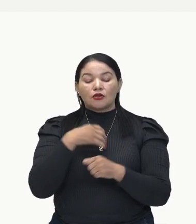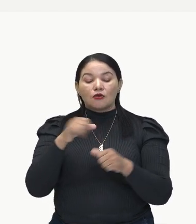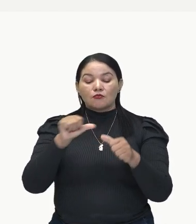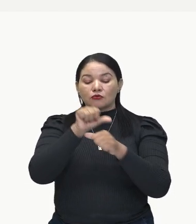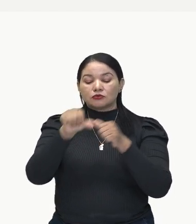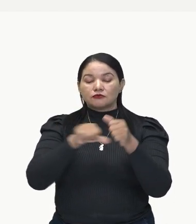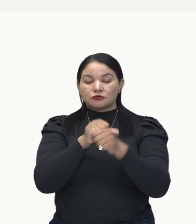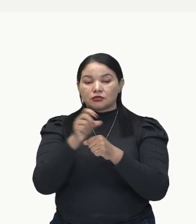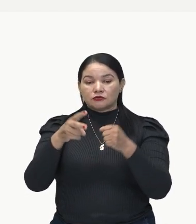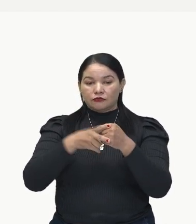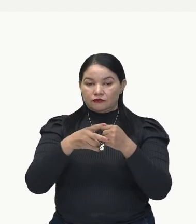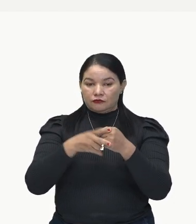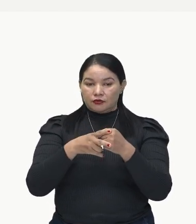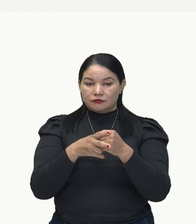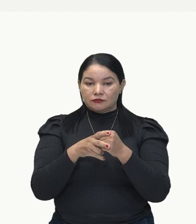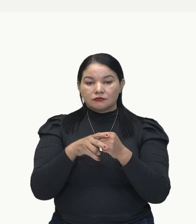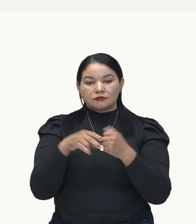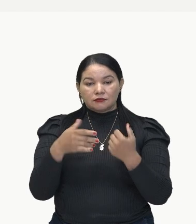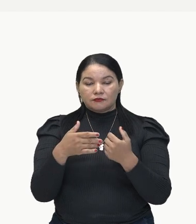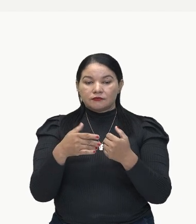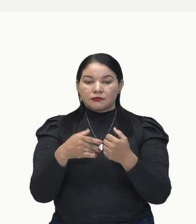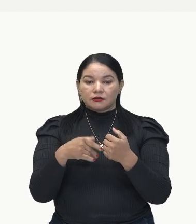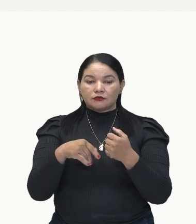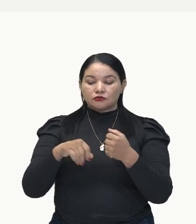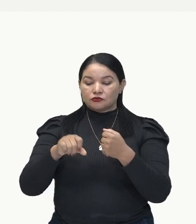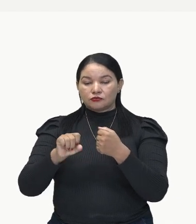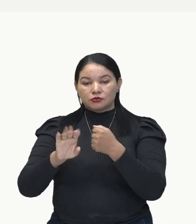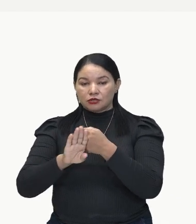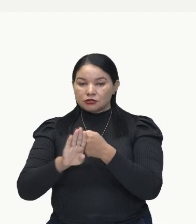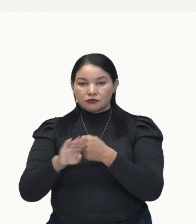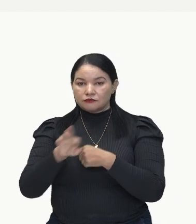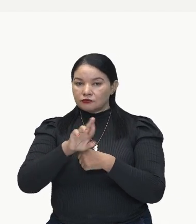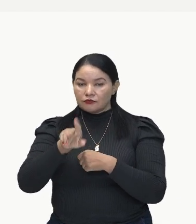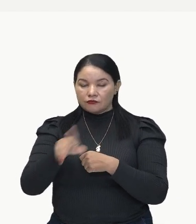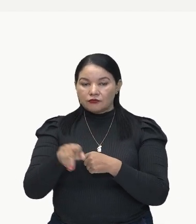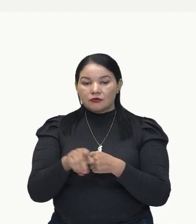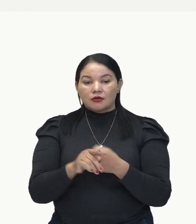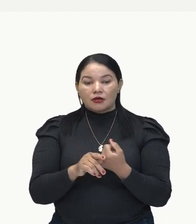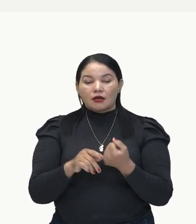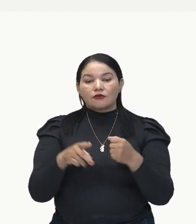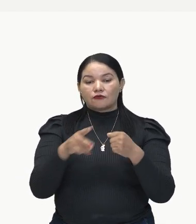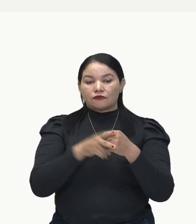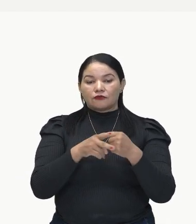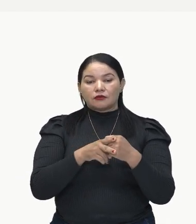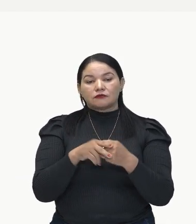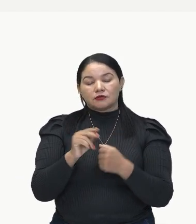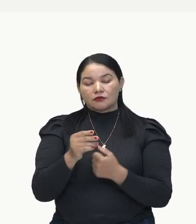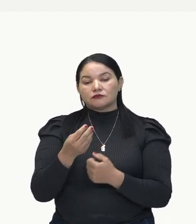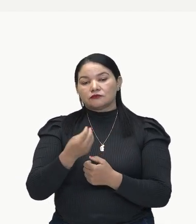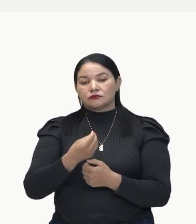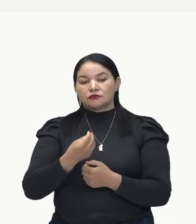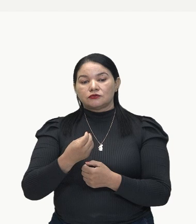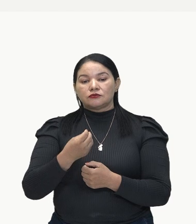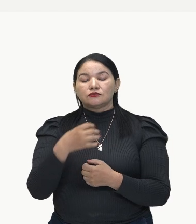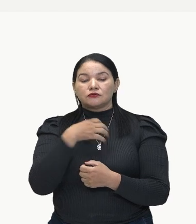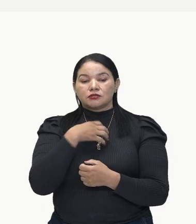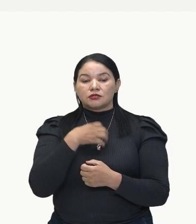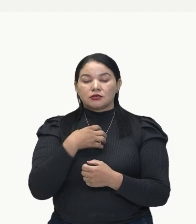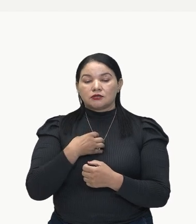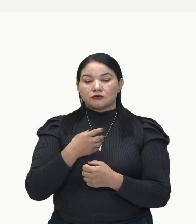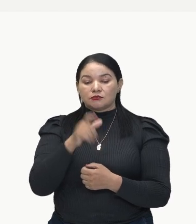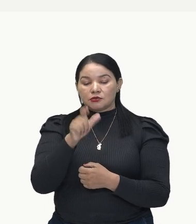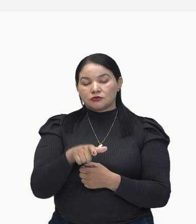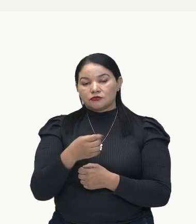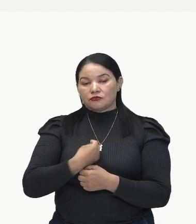e não mais um substantivo. Então, perigosamente, a maneira como o sujeito vive, portanto, ele é advérbio e,